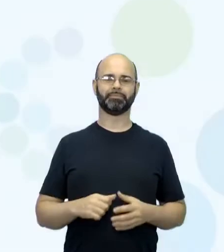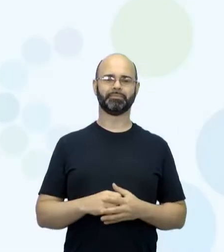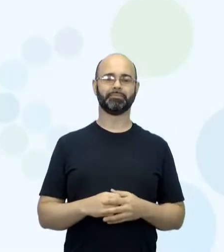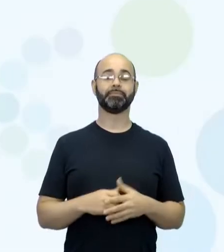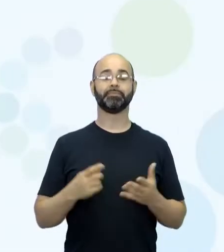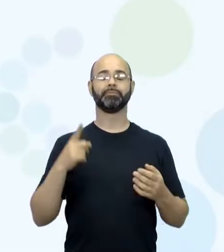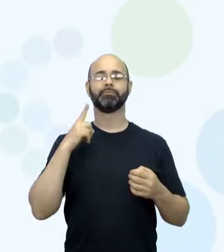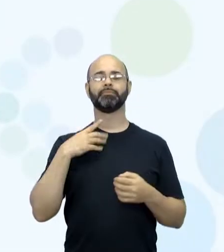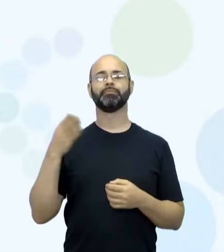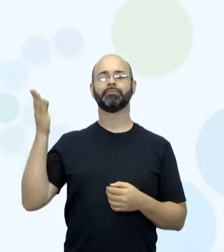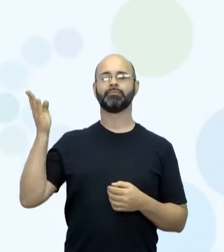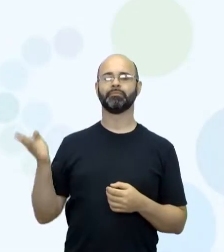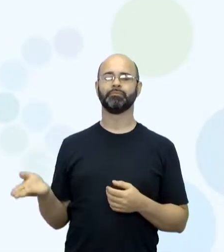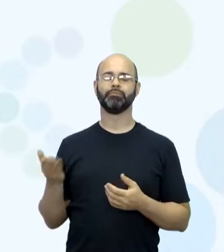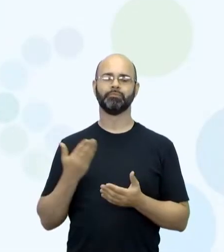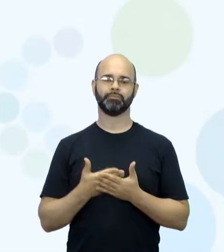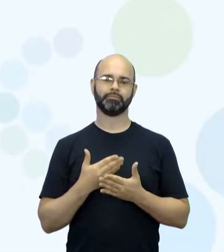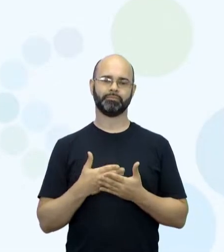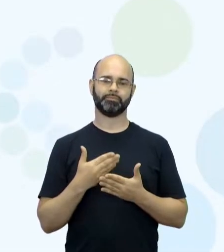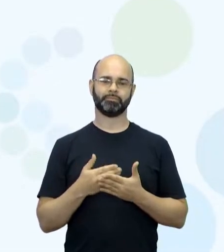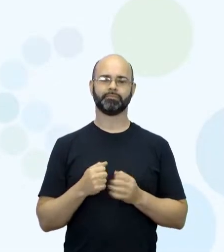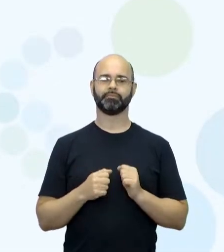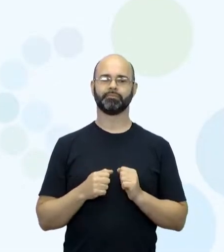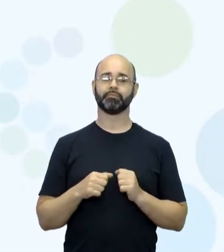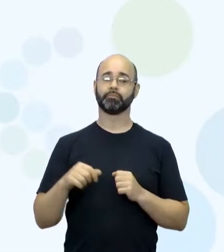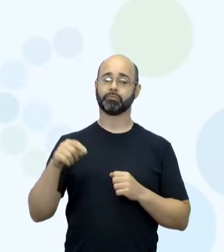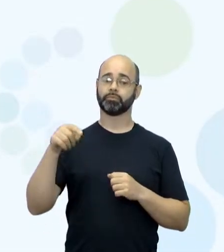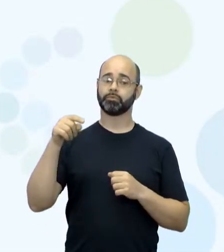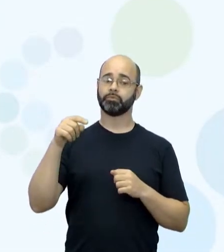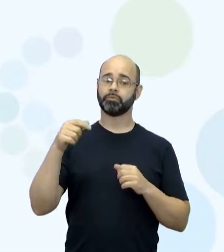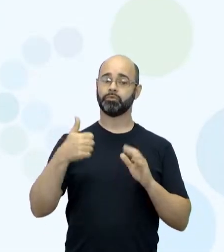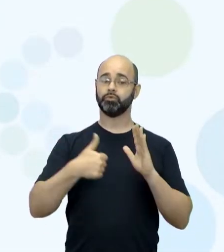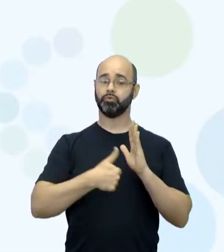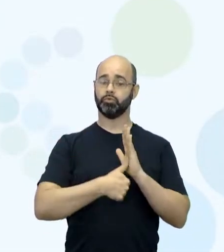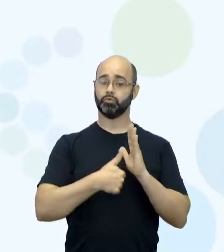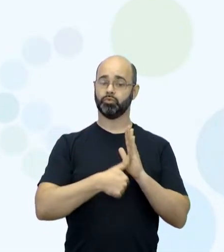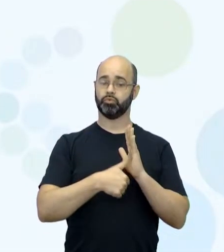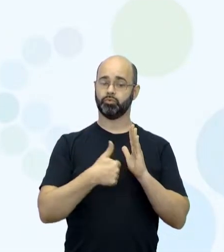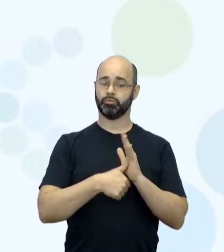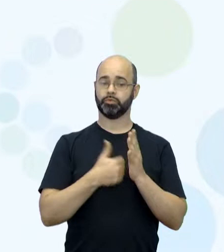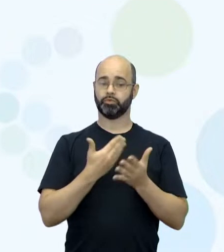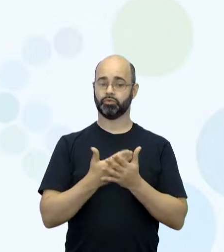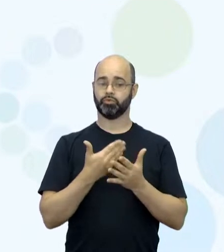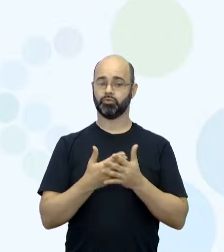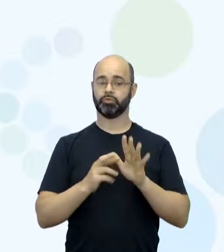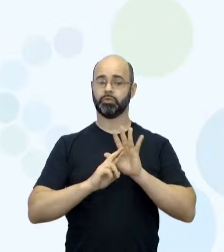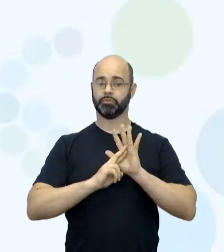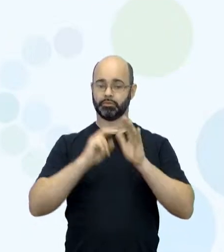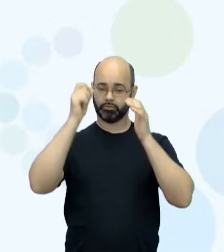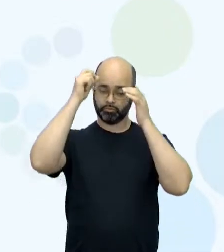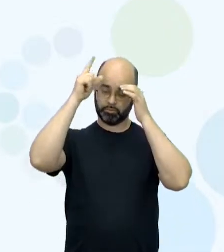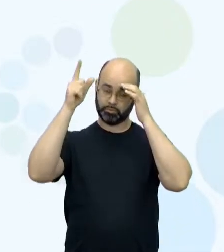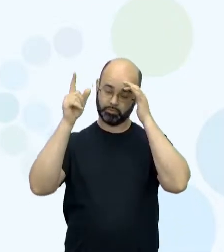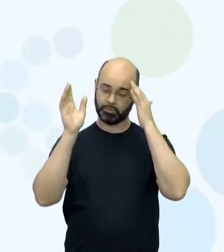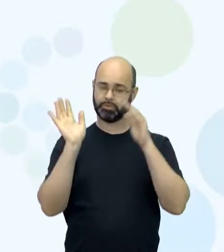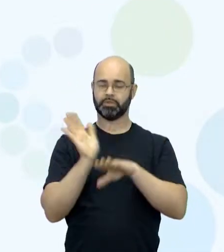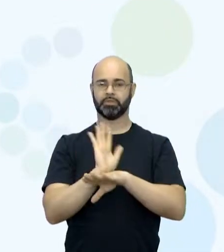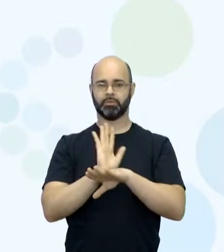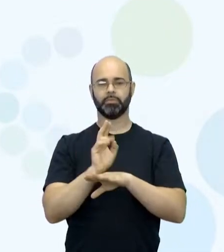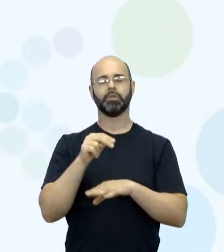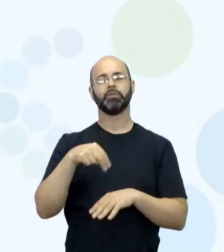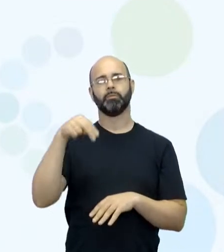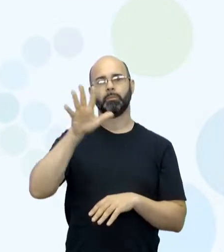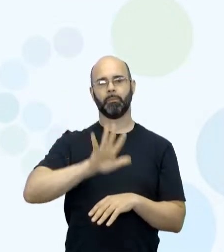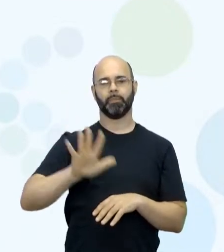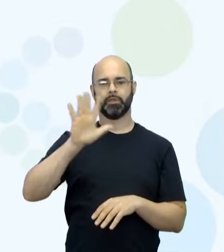da aula. O nome da aula do nosso Clube de Estudos das Representações Culturais, Cinemas Nacionais. O nome dessa aula.